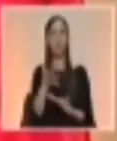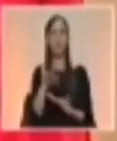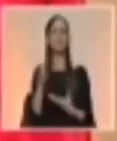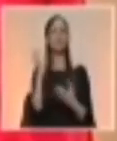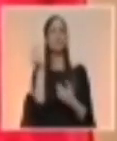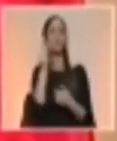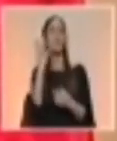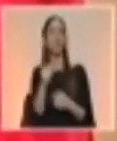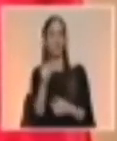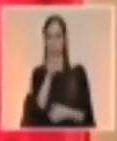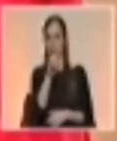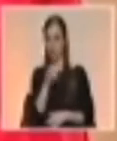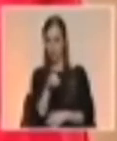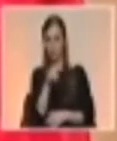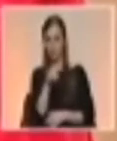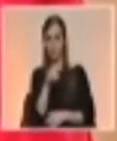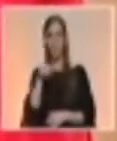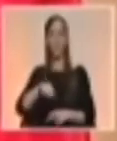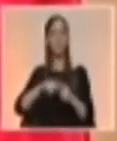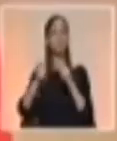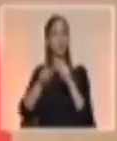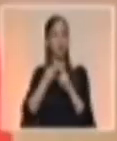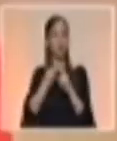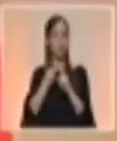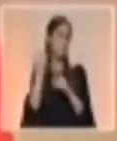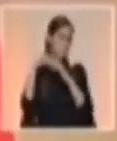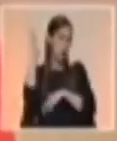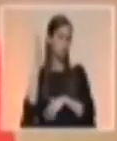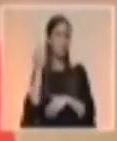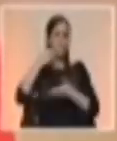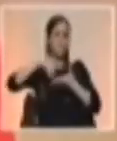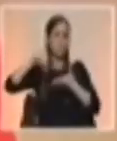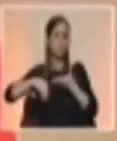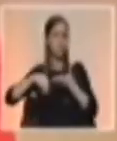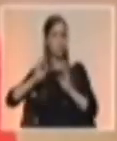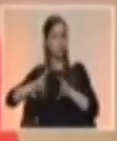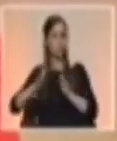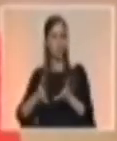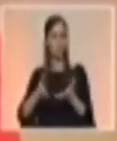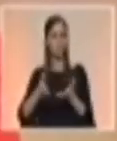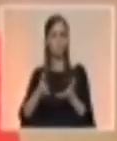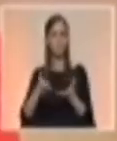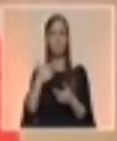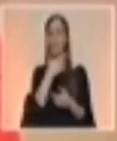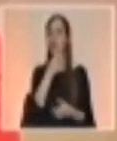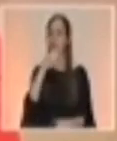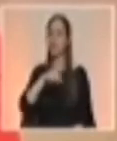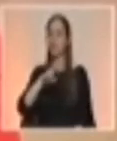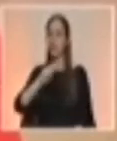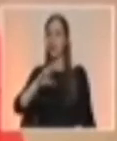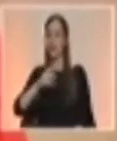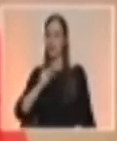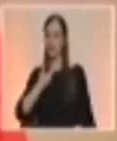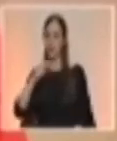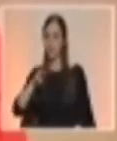de 40. 40? Sim. E este ano contamos com muito mais, as inscrições estão já a decorrer. Então a Teen Academy não vai acontecer só aqui no Porto? Não,